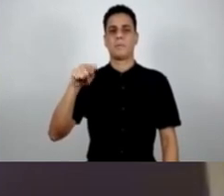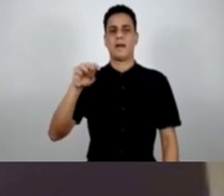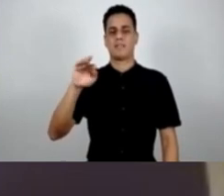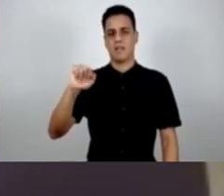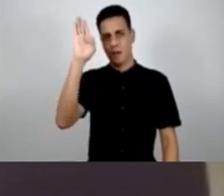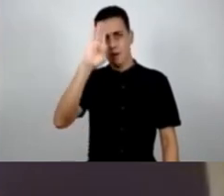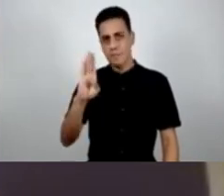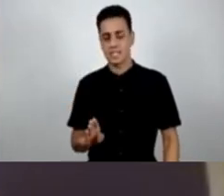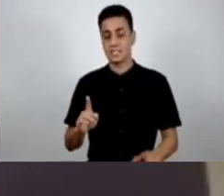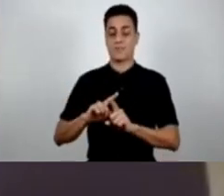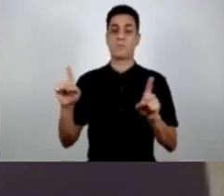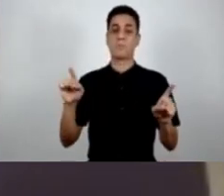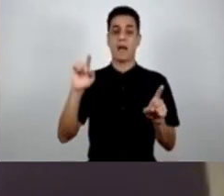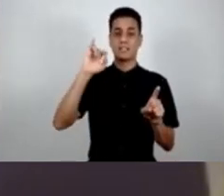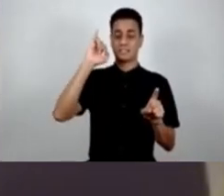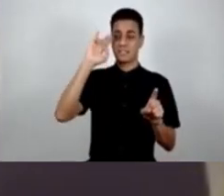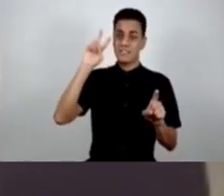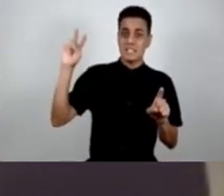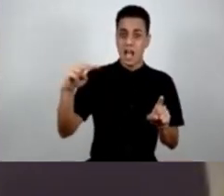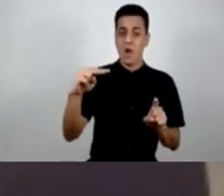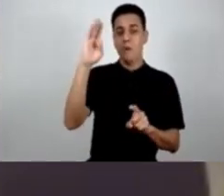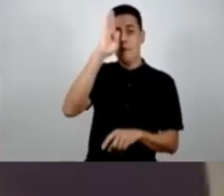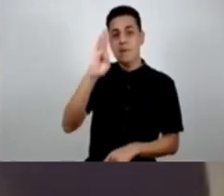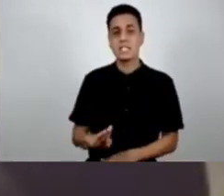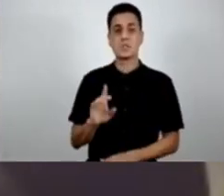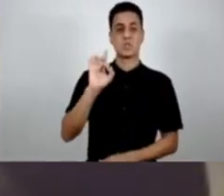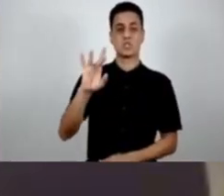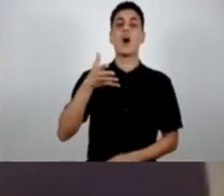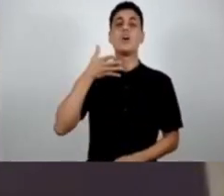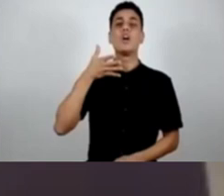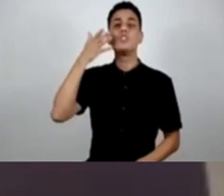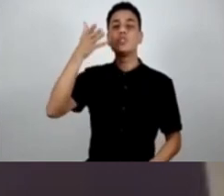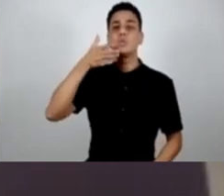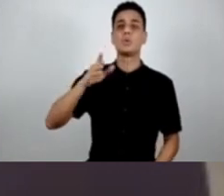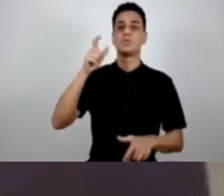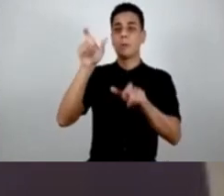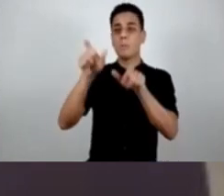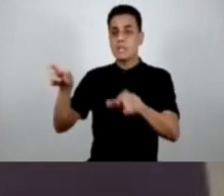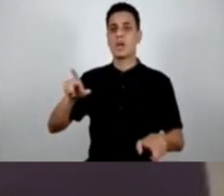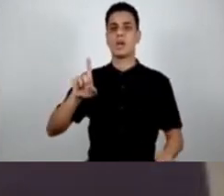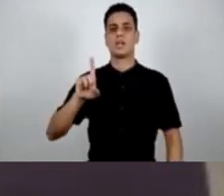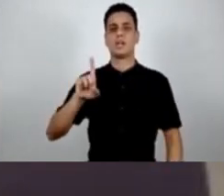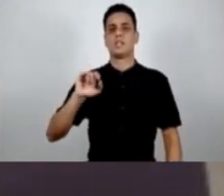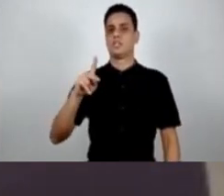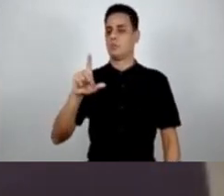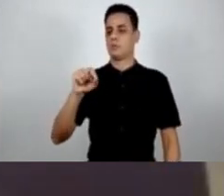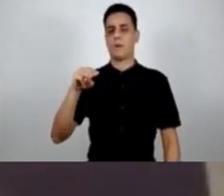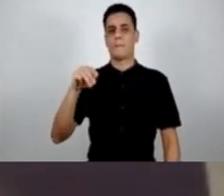Brasil não é somente construída pela labor dos diplomatas, mas também, como